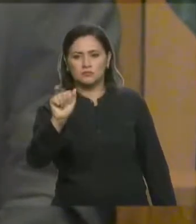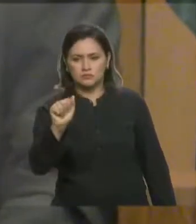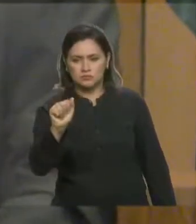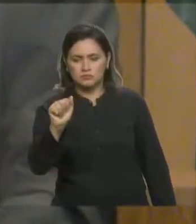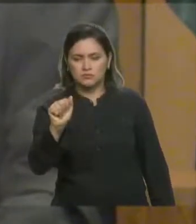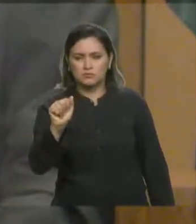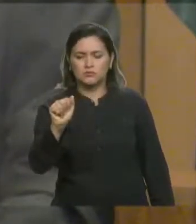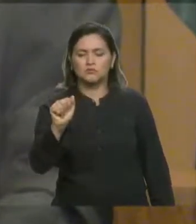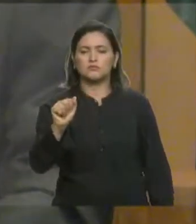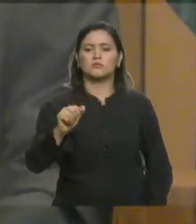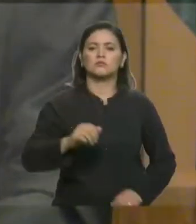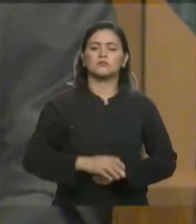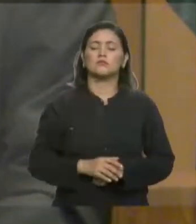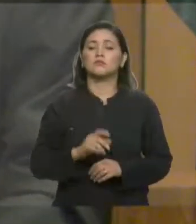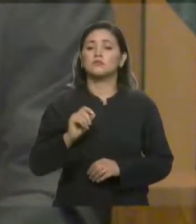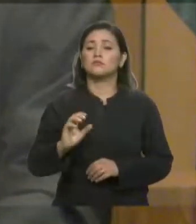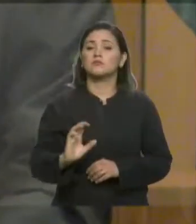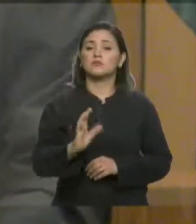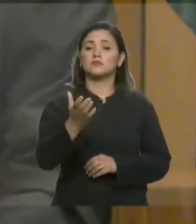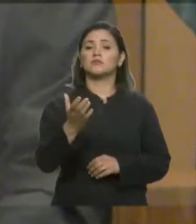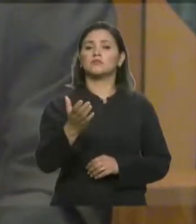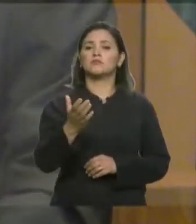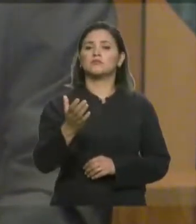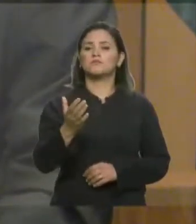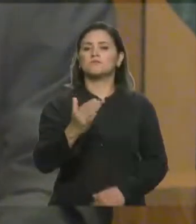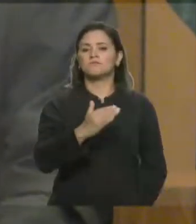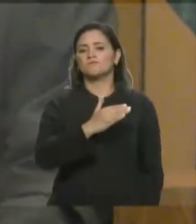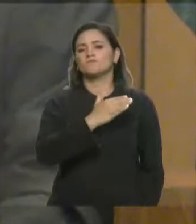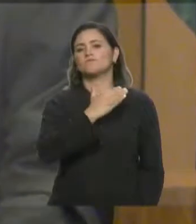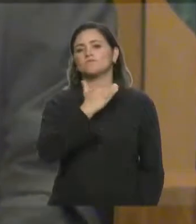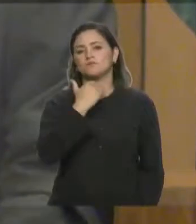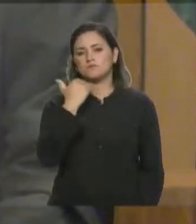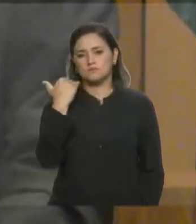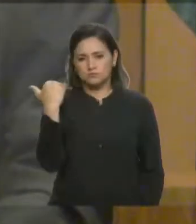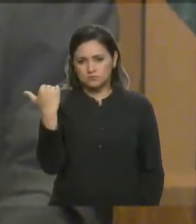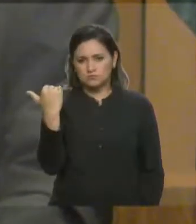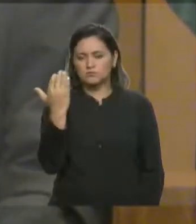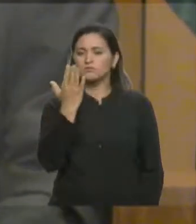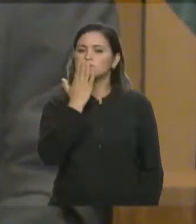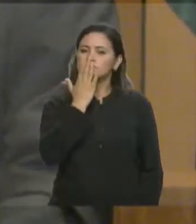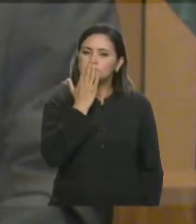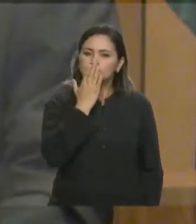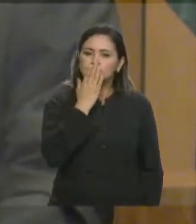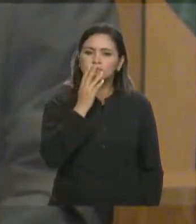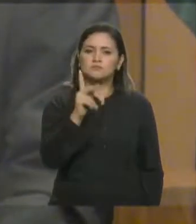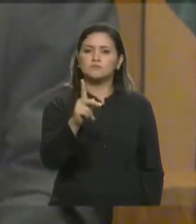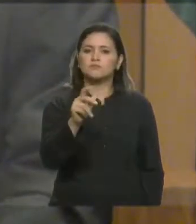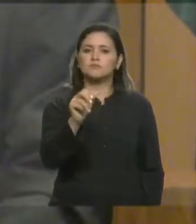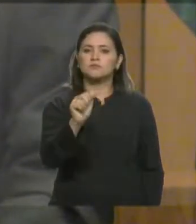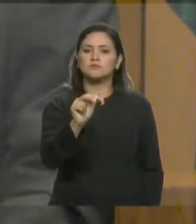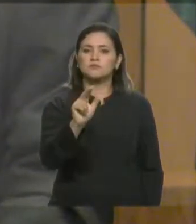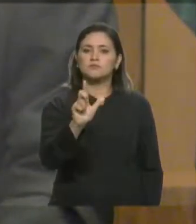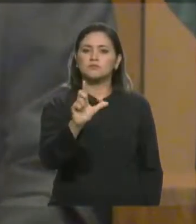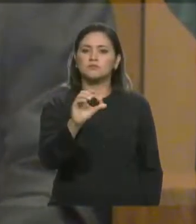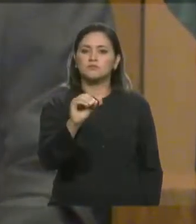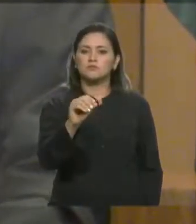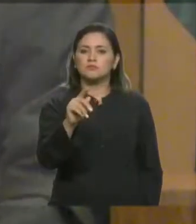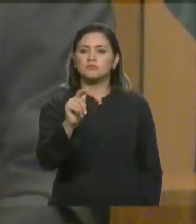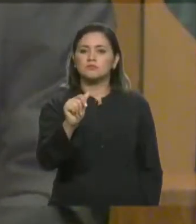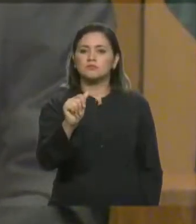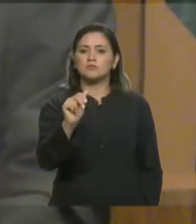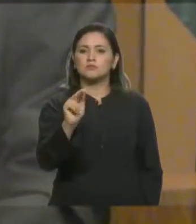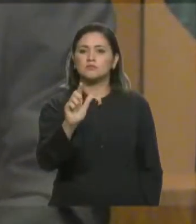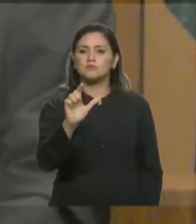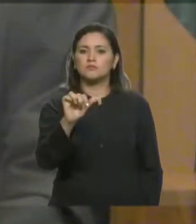morte do indígena Paulo Paulino Guajajara. Ele estava